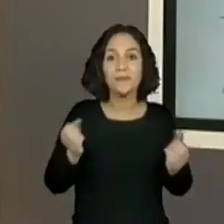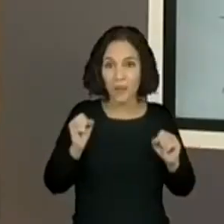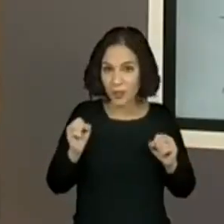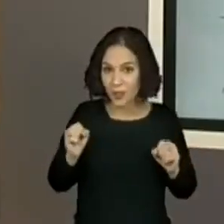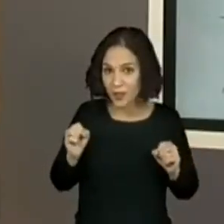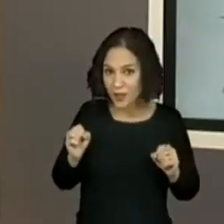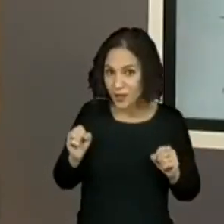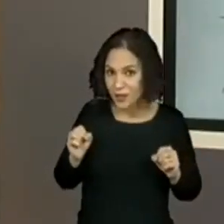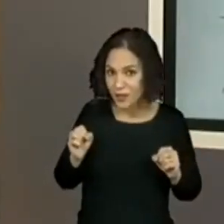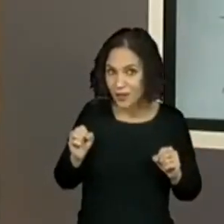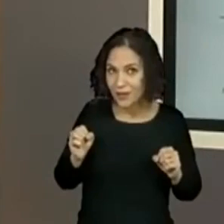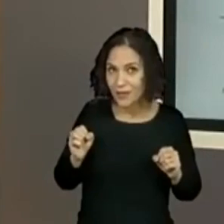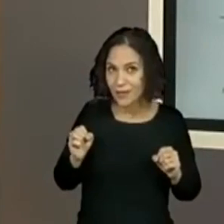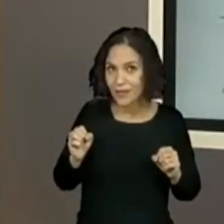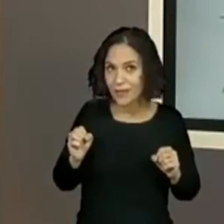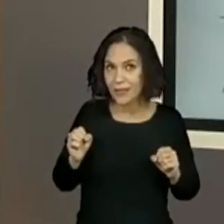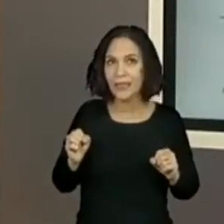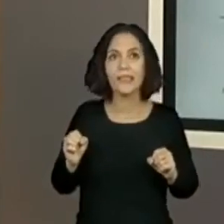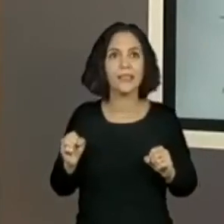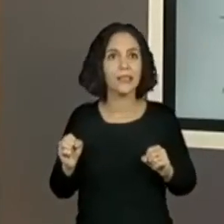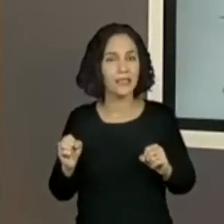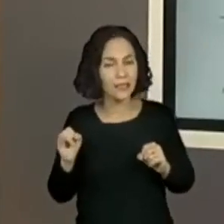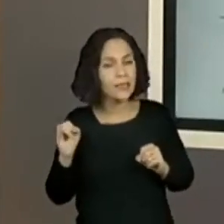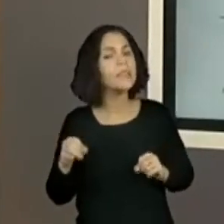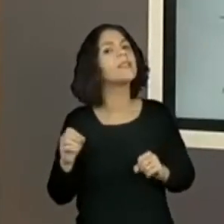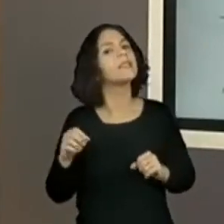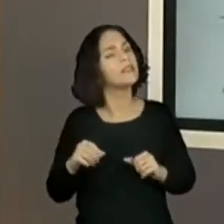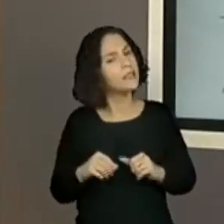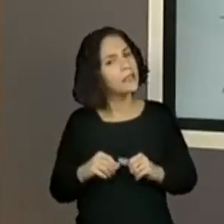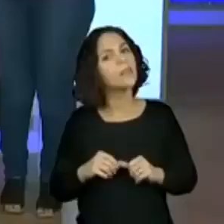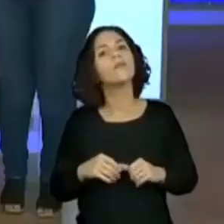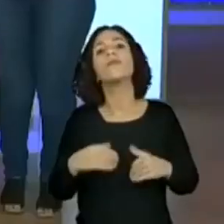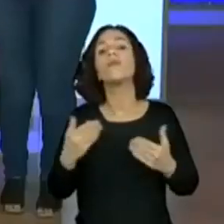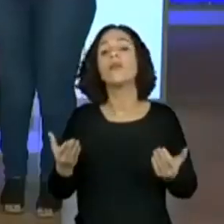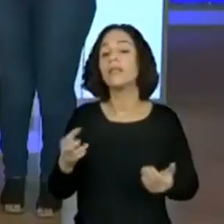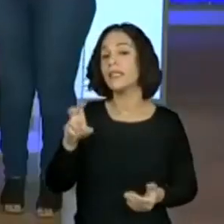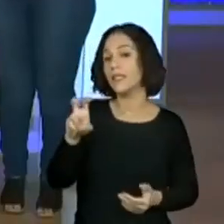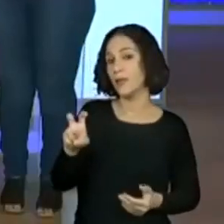Podemos? Devemos? Vamos lá? Sim.